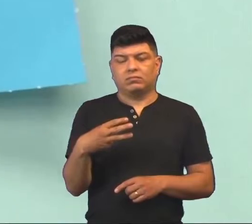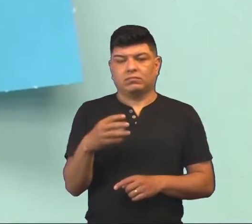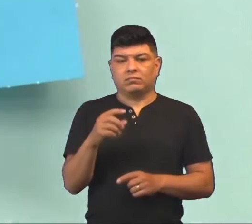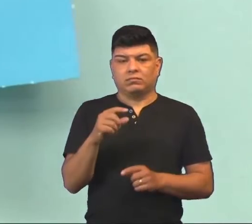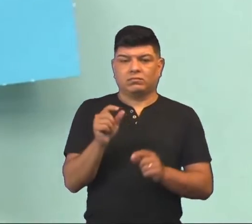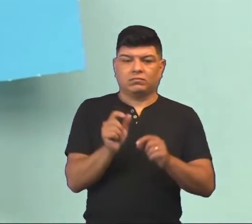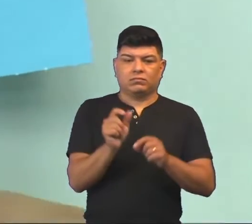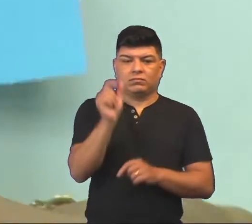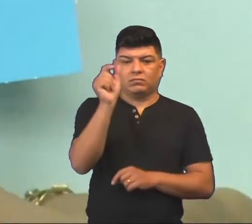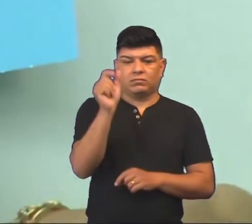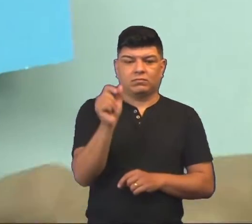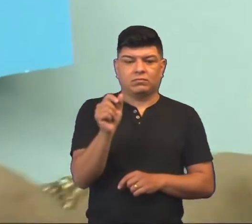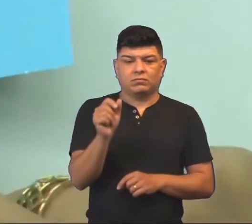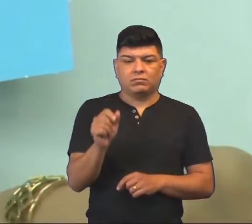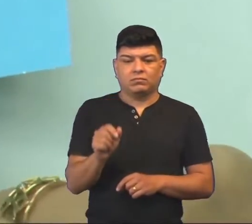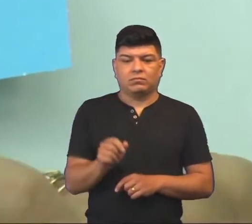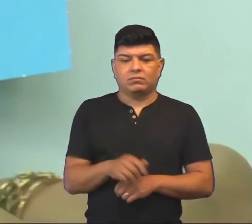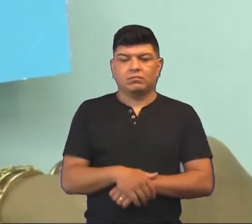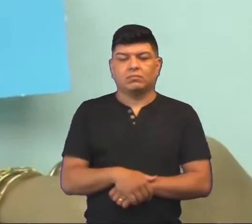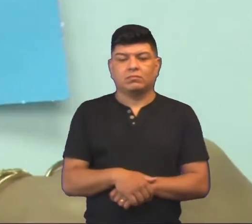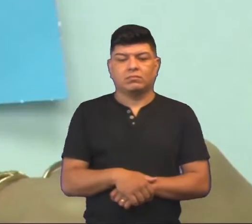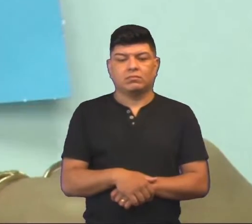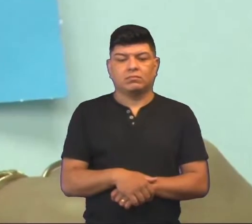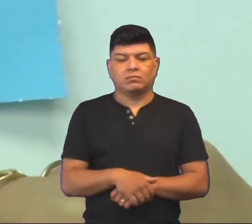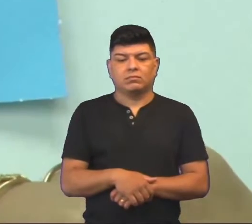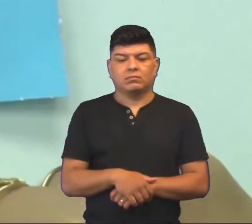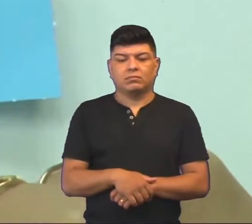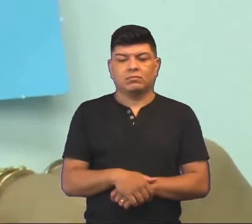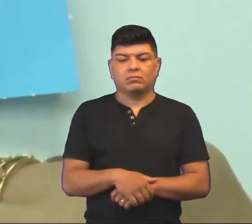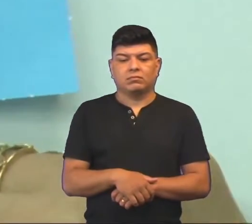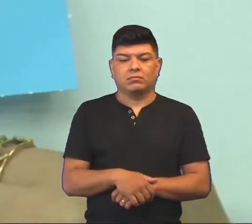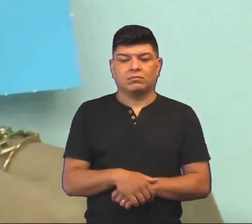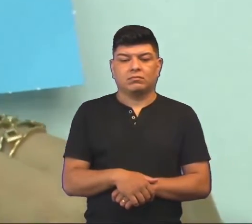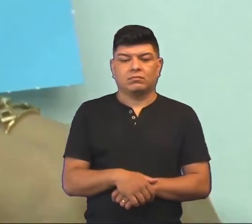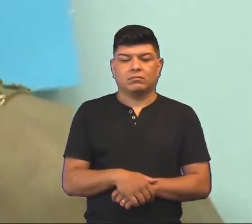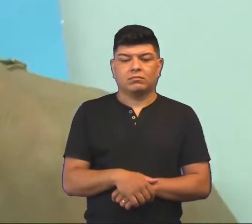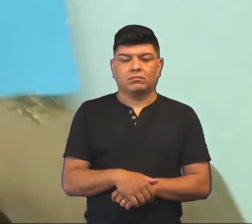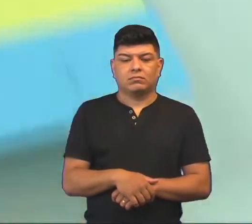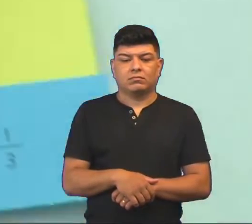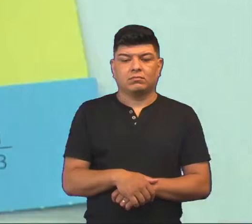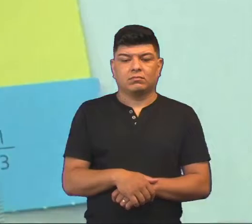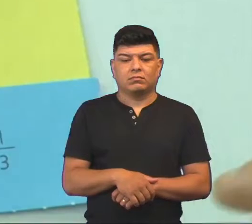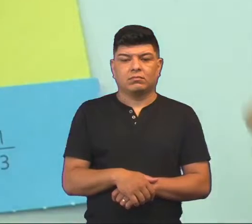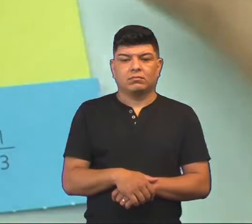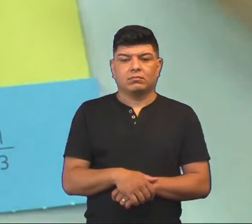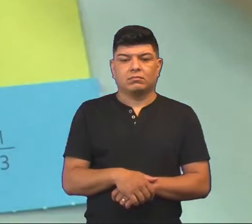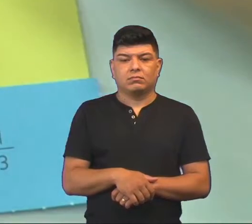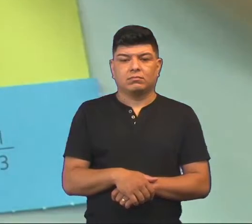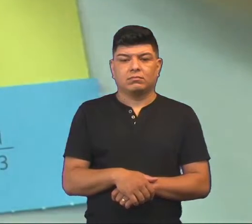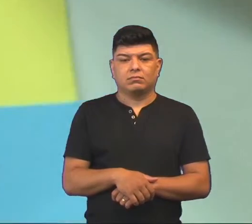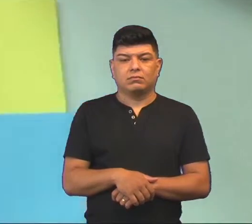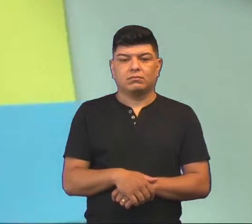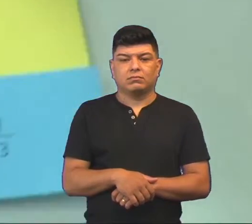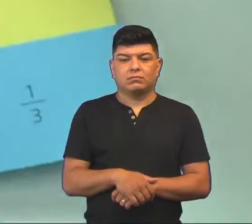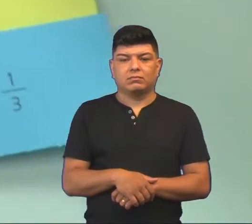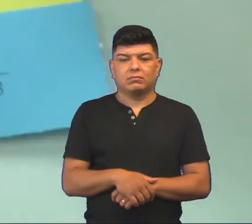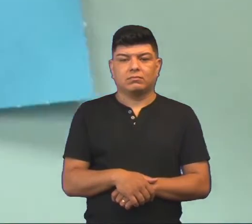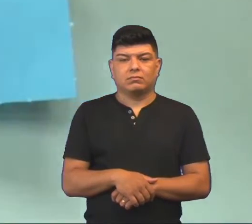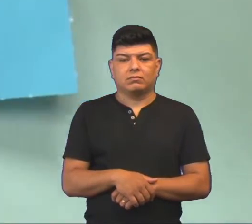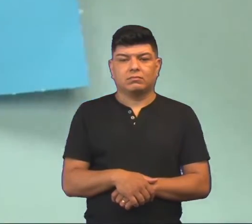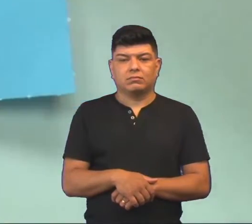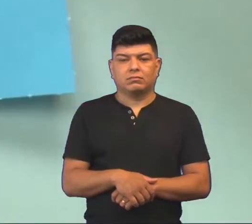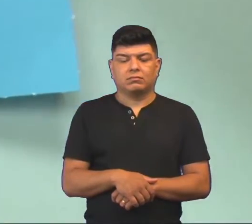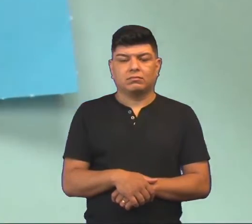ó. Tá? Ela fica aqui nessa reta. E deixa